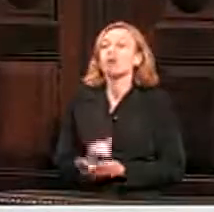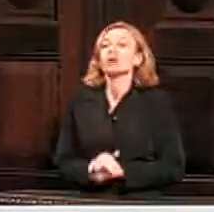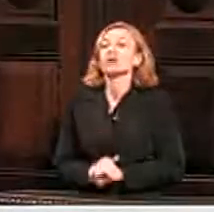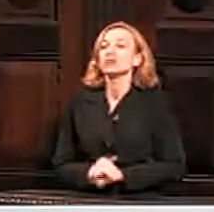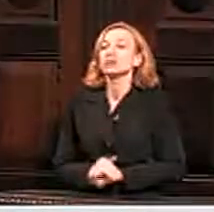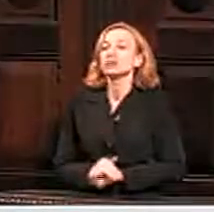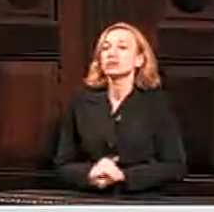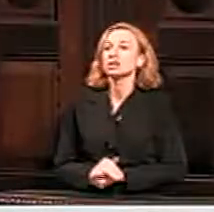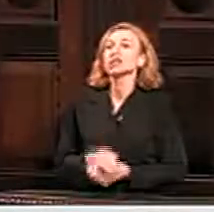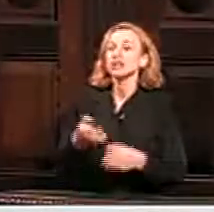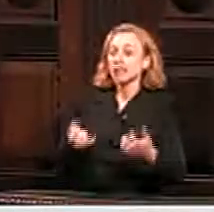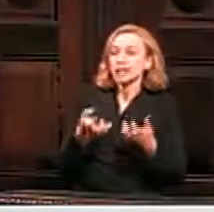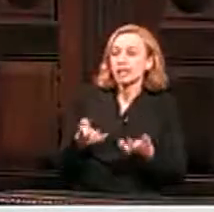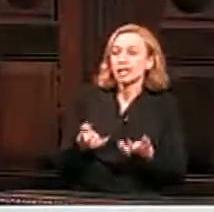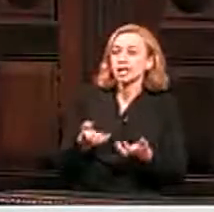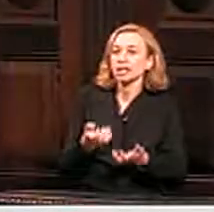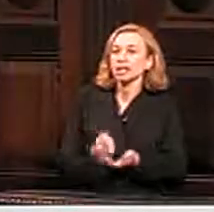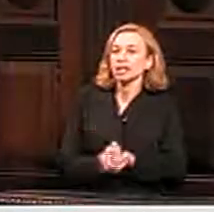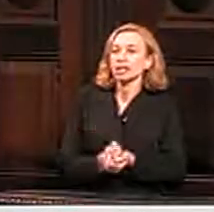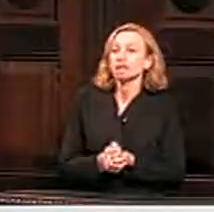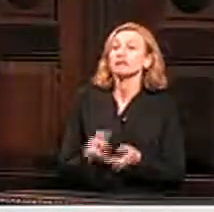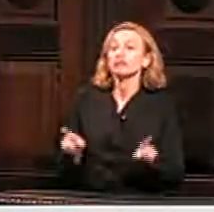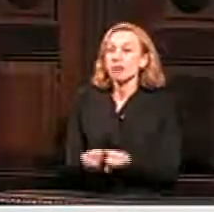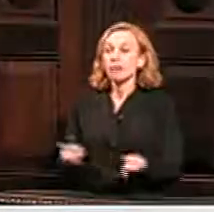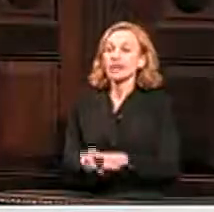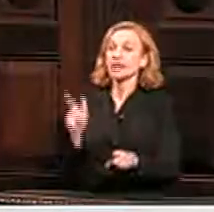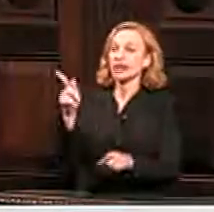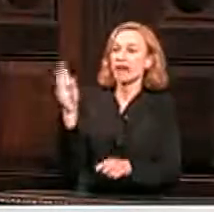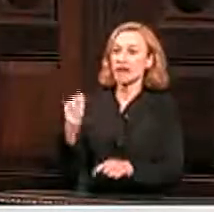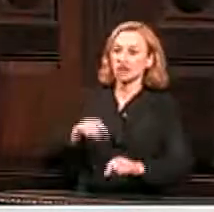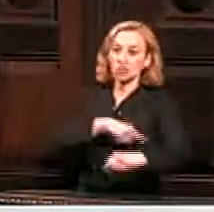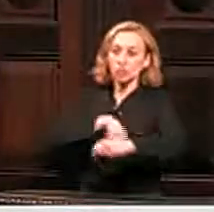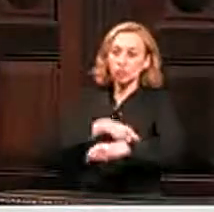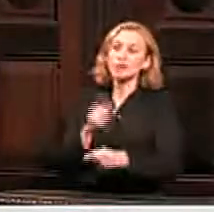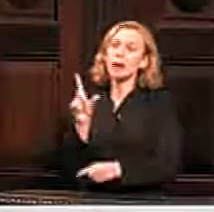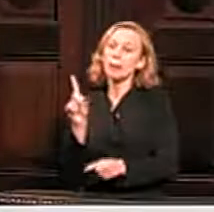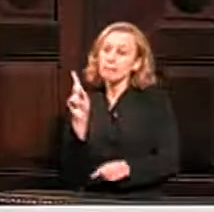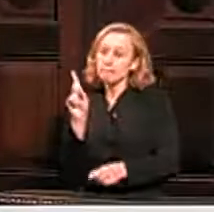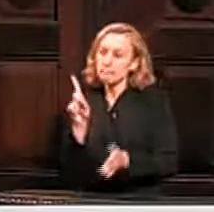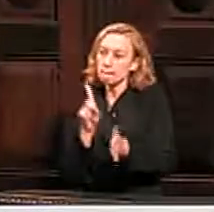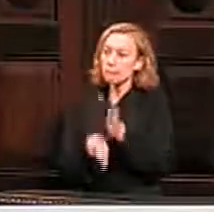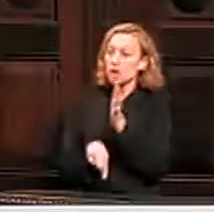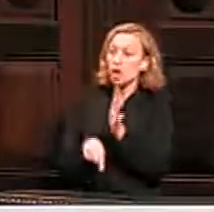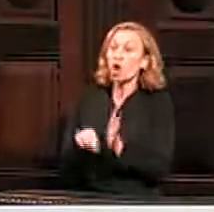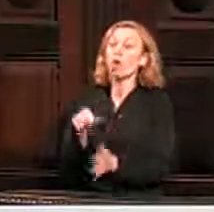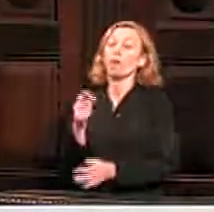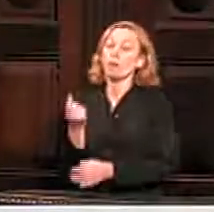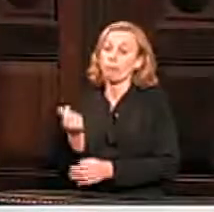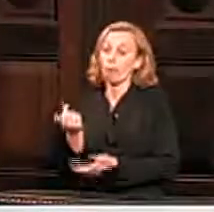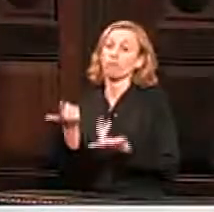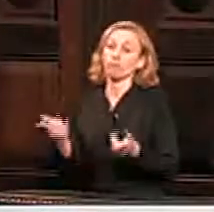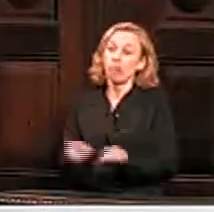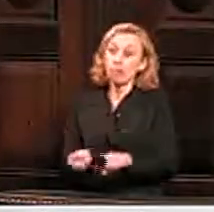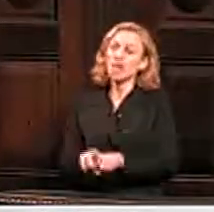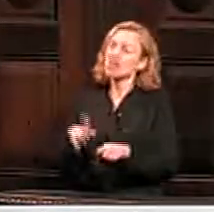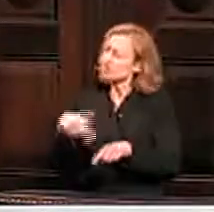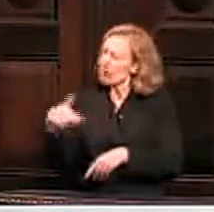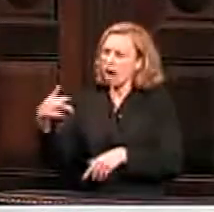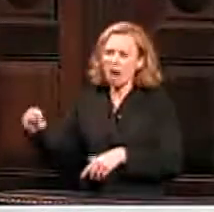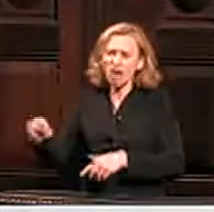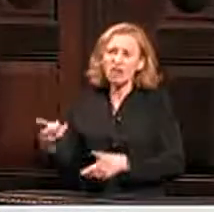menor, teríamos o gás de cozinha com preço muito menor, e por aí vai. E aí o que